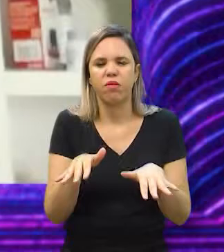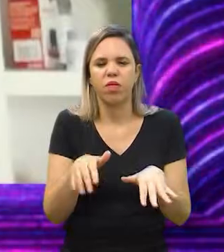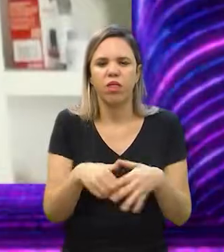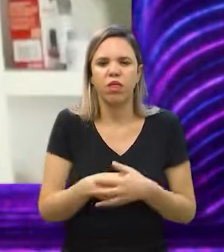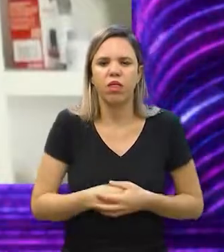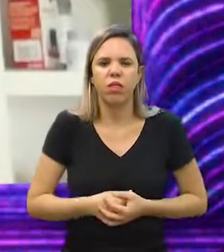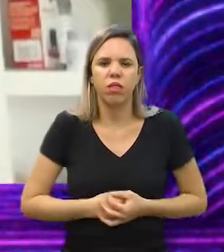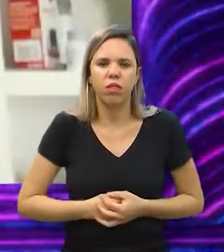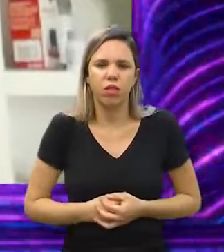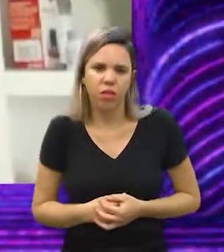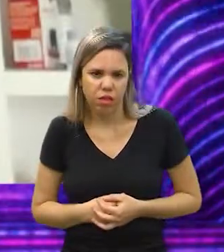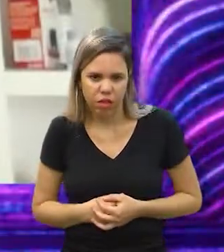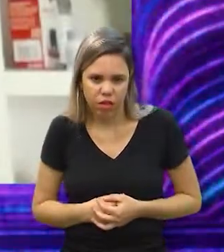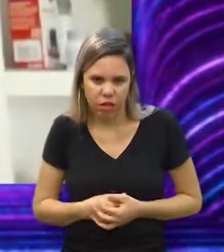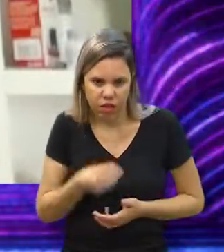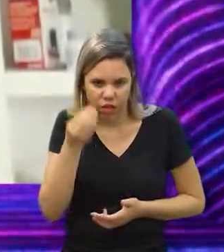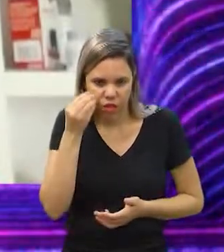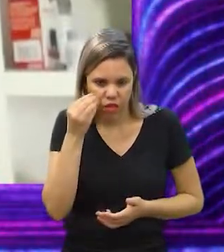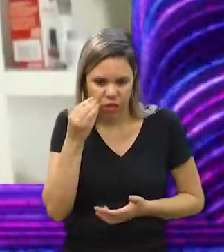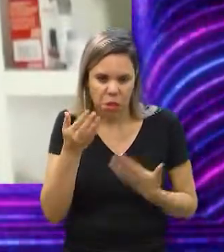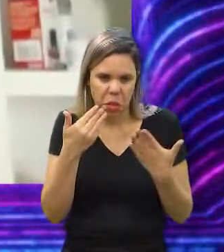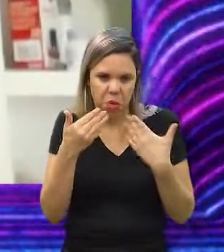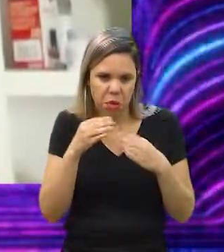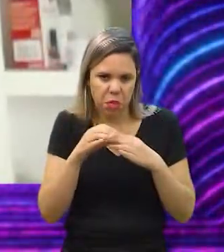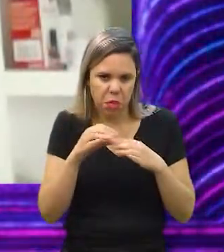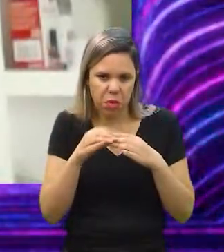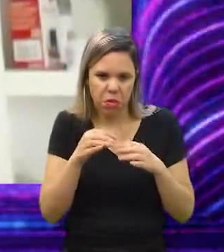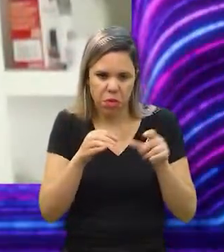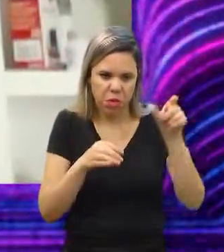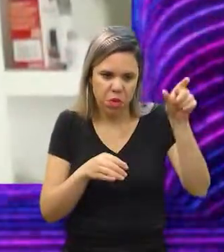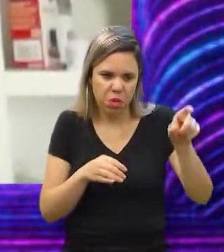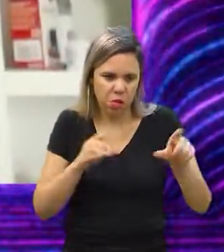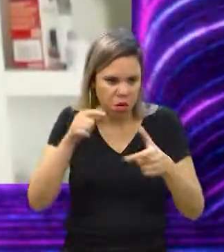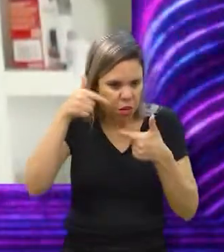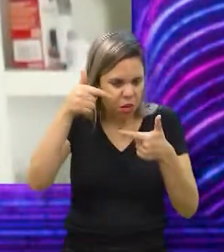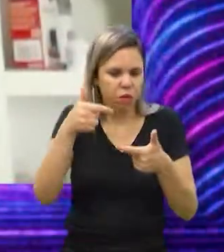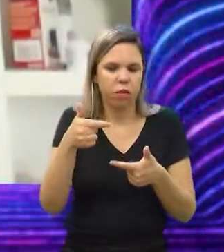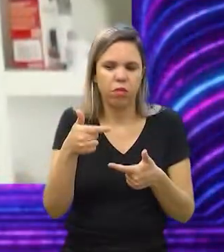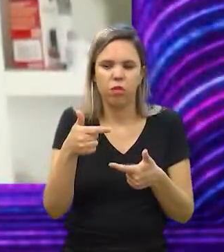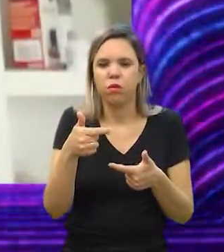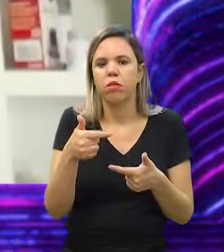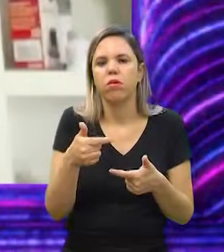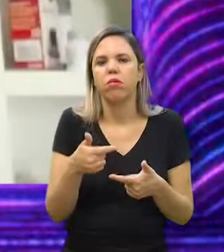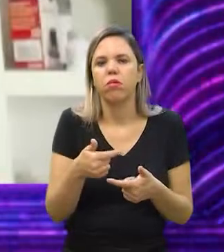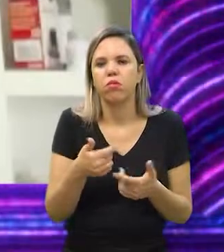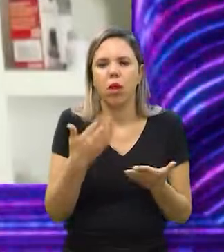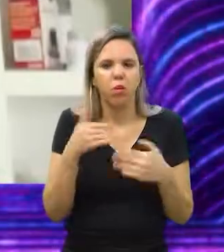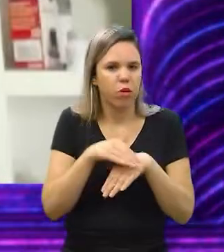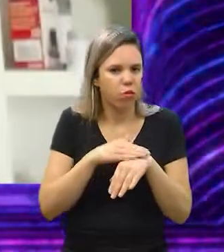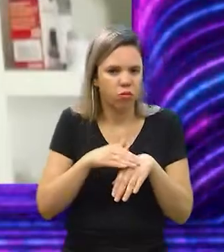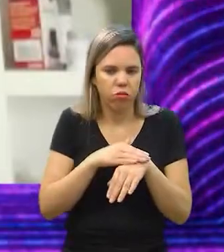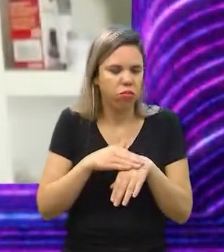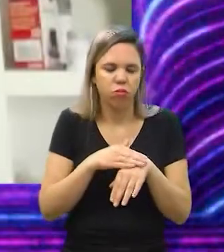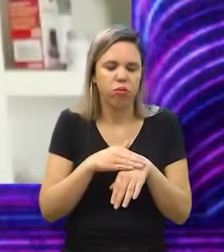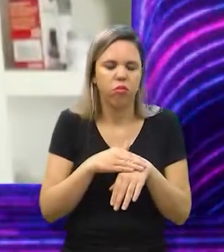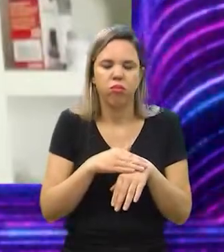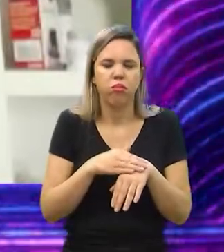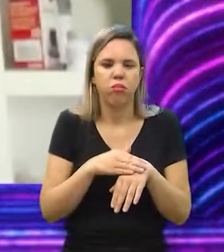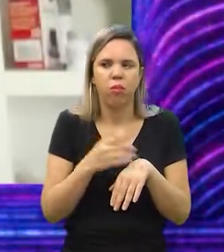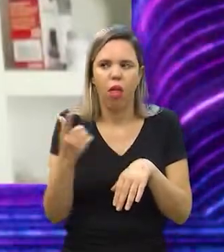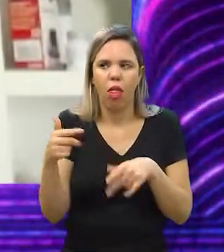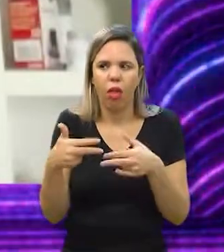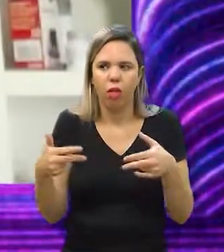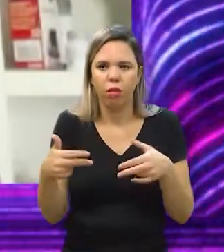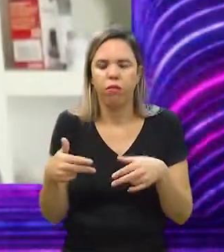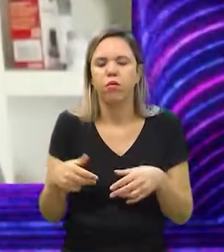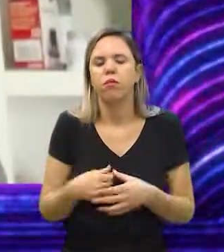né? E elas até tentam conversar com o personagem, né? Só que elas sibilam, elas não falam. Então essa é uma